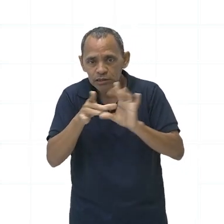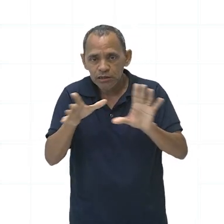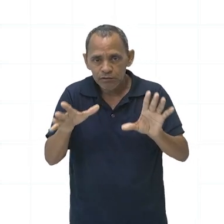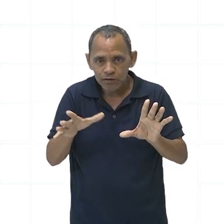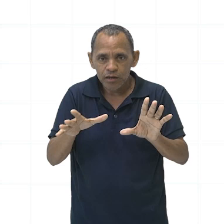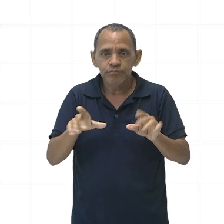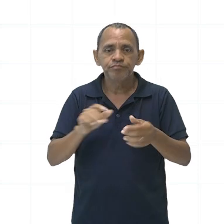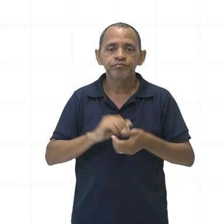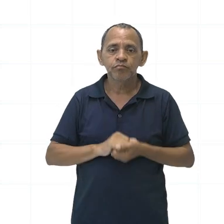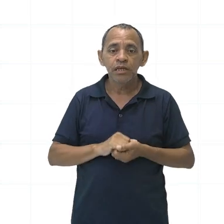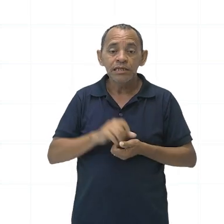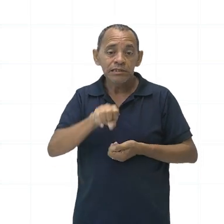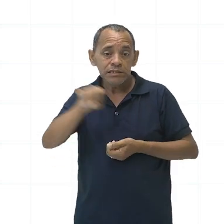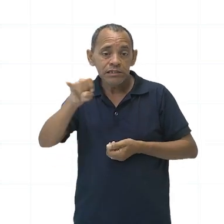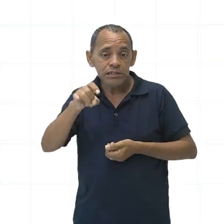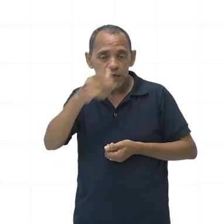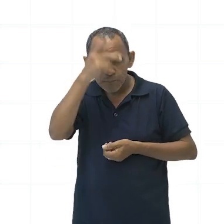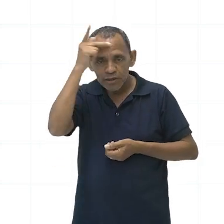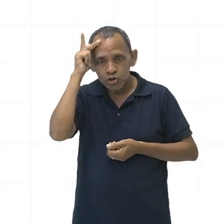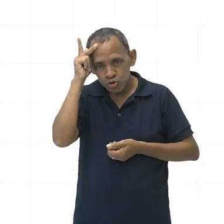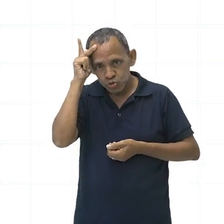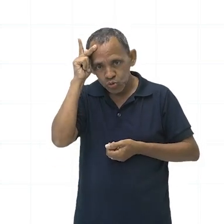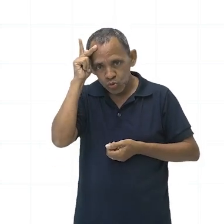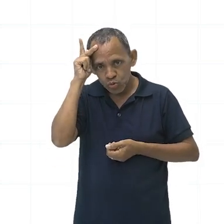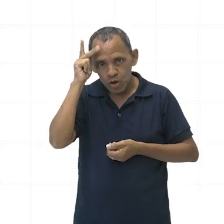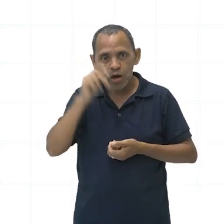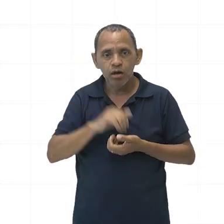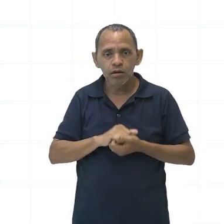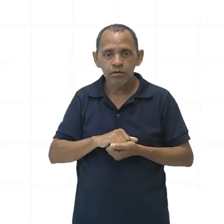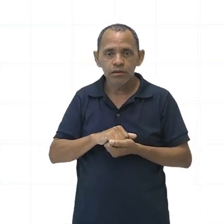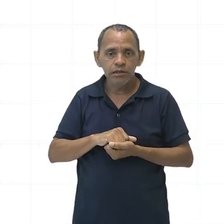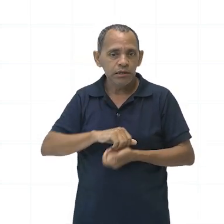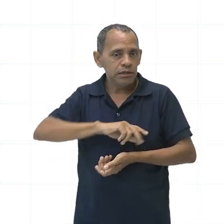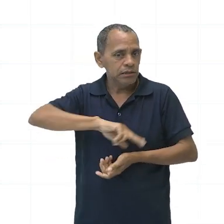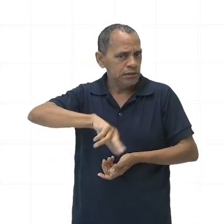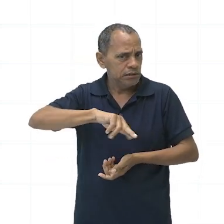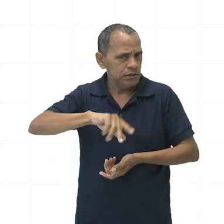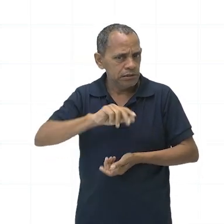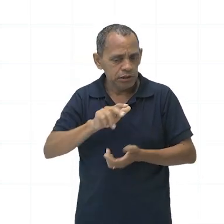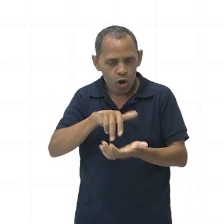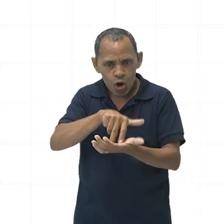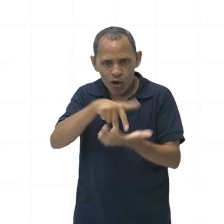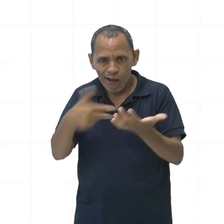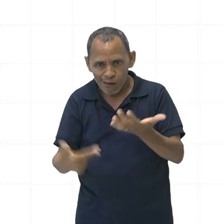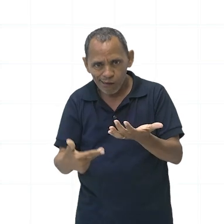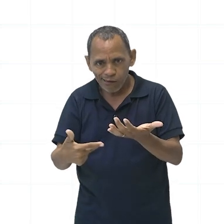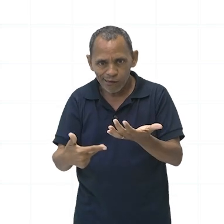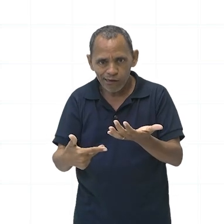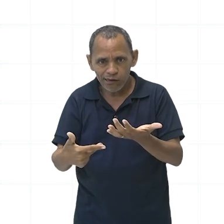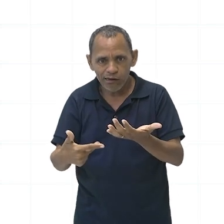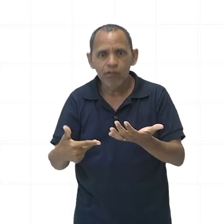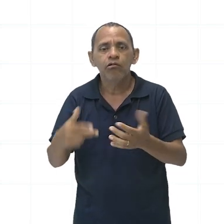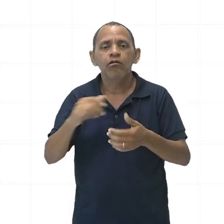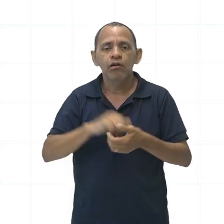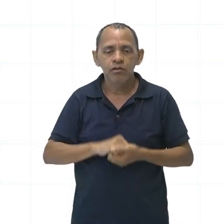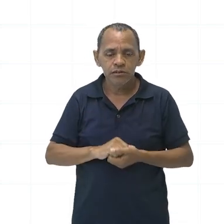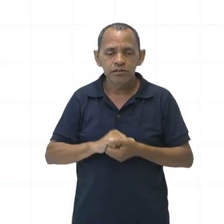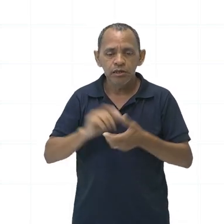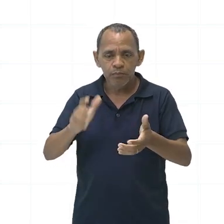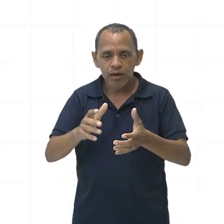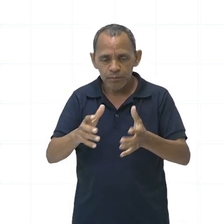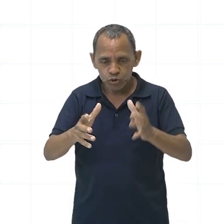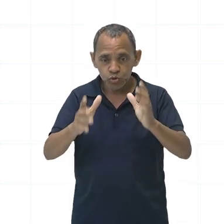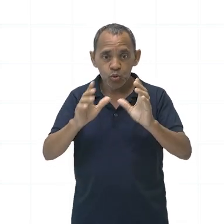você vai colocar essa pessoa de lado e após a vítima estar orientada e lúcida, você vai levar essa